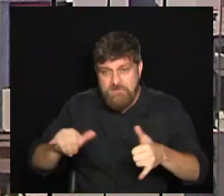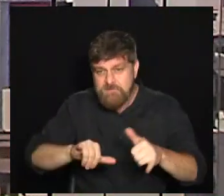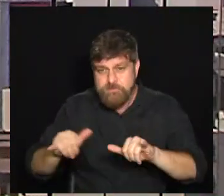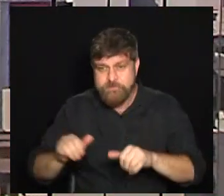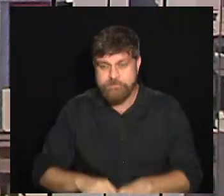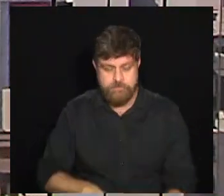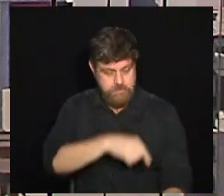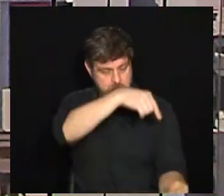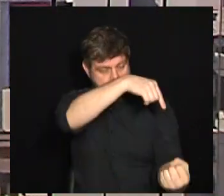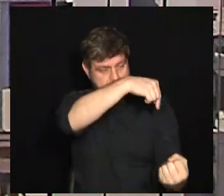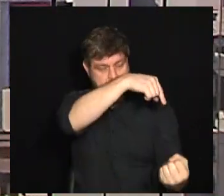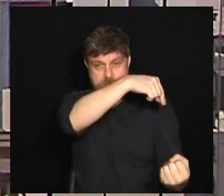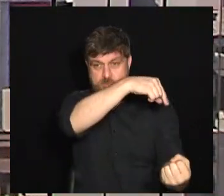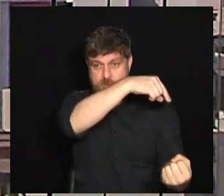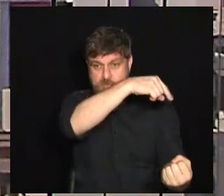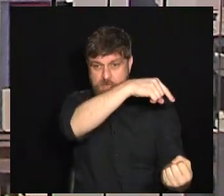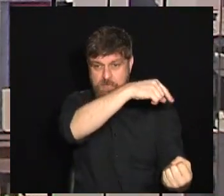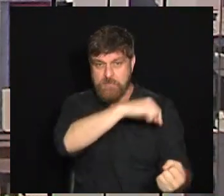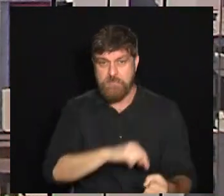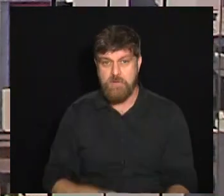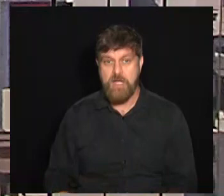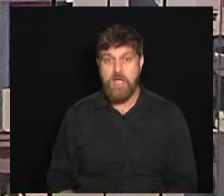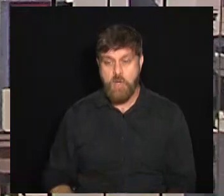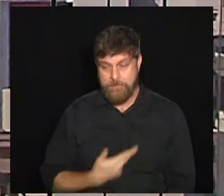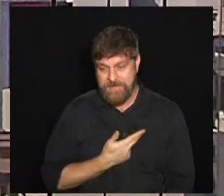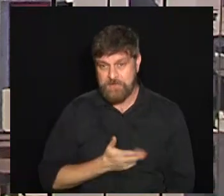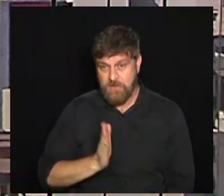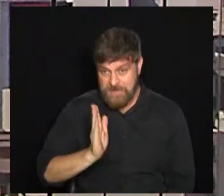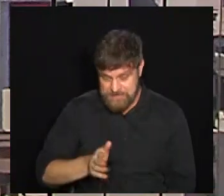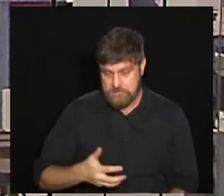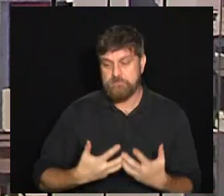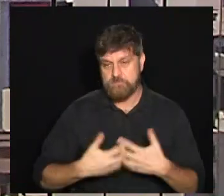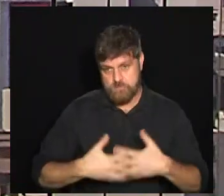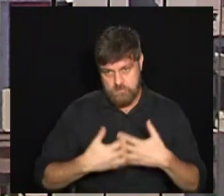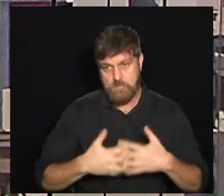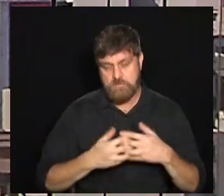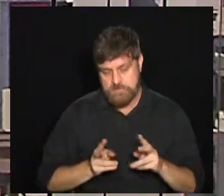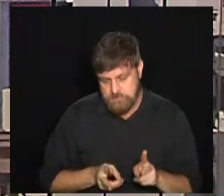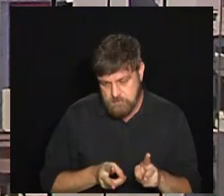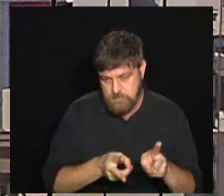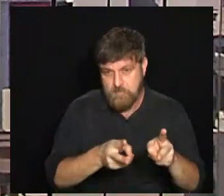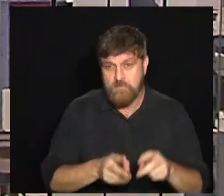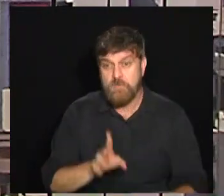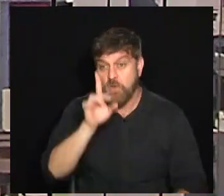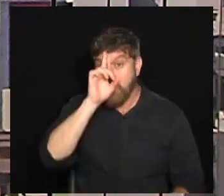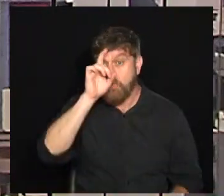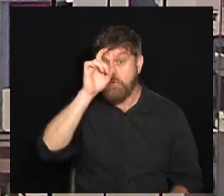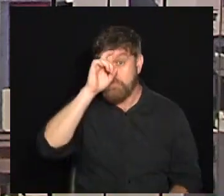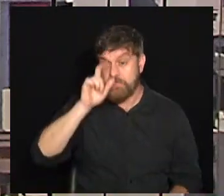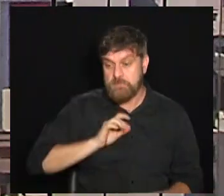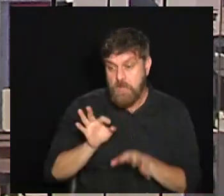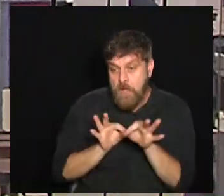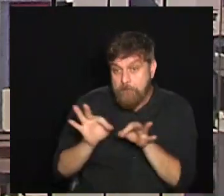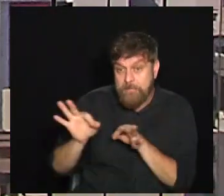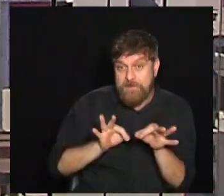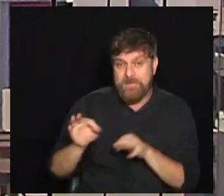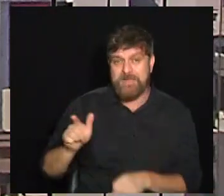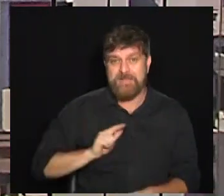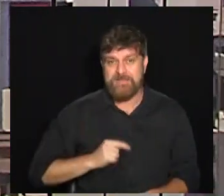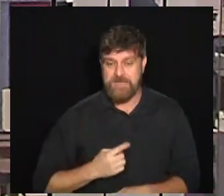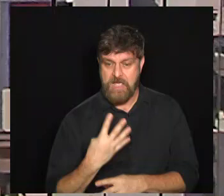biológicos e consultas pós-operatórias estão mantidas. O hospital está se preparando para abrir